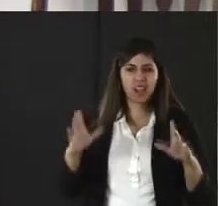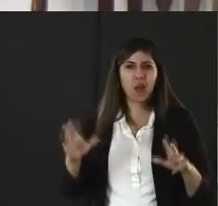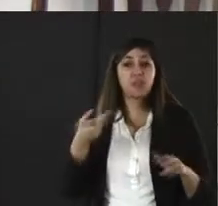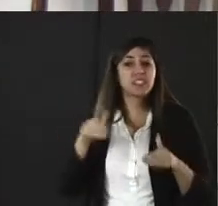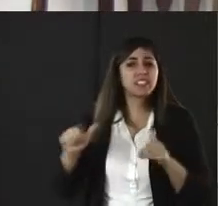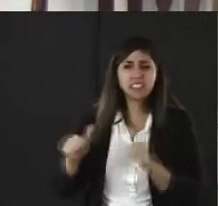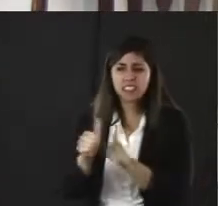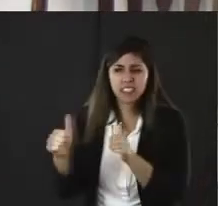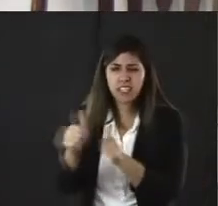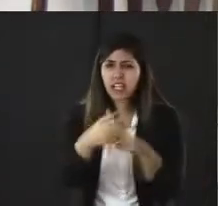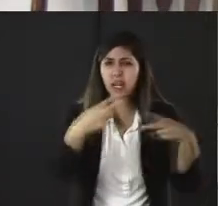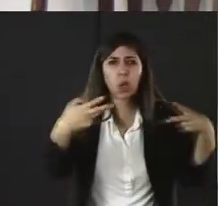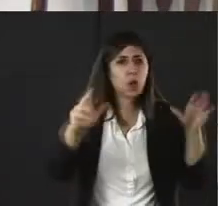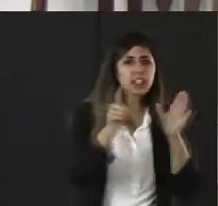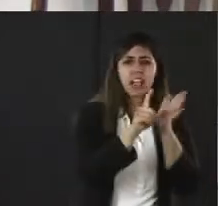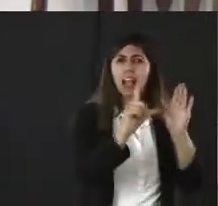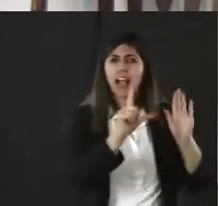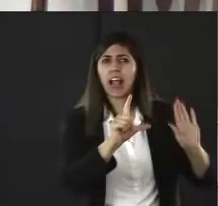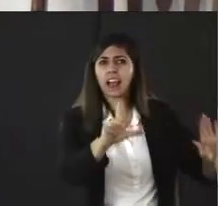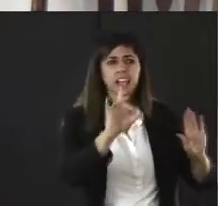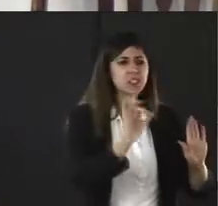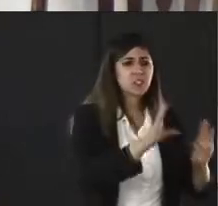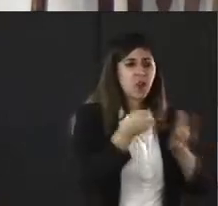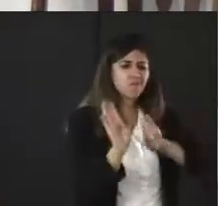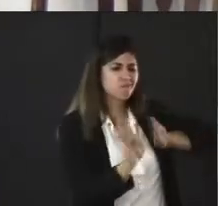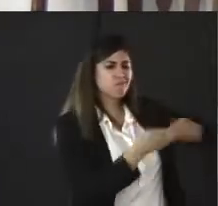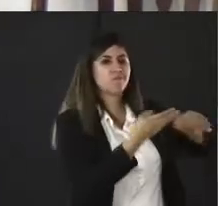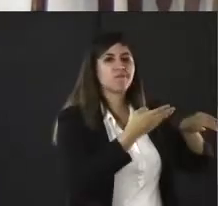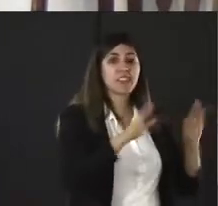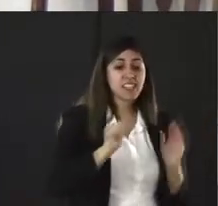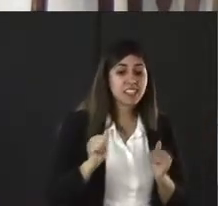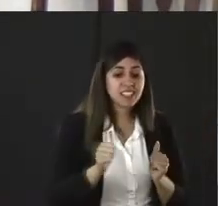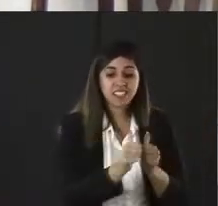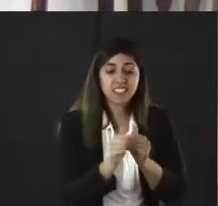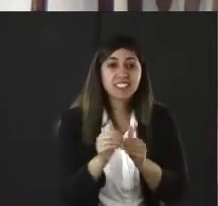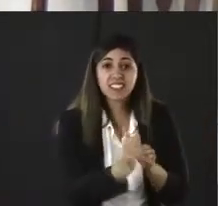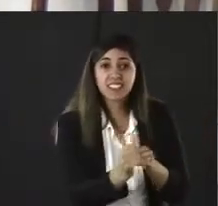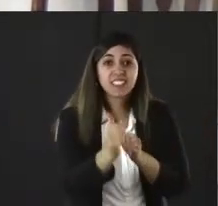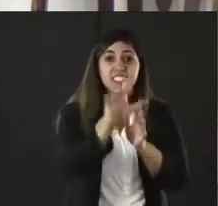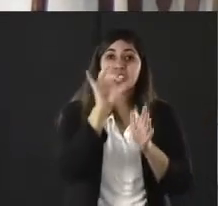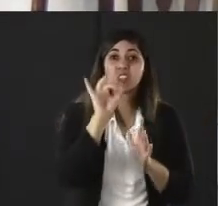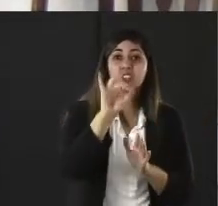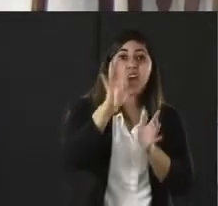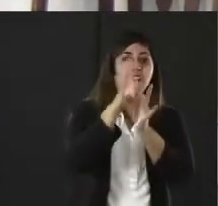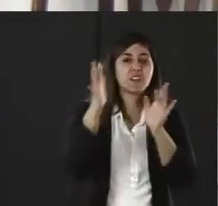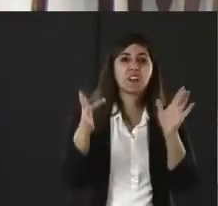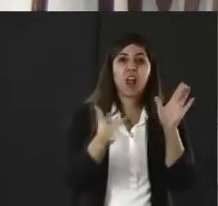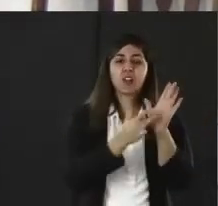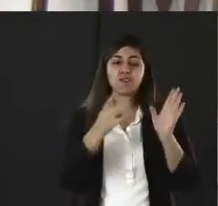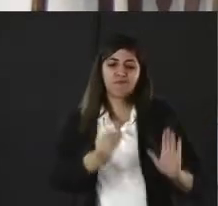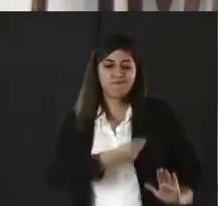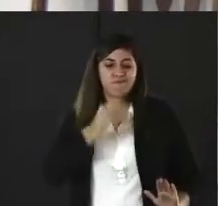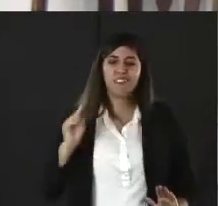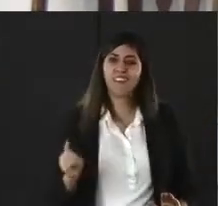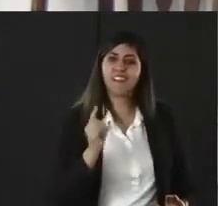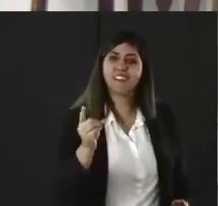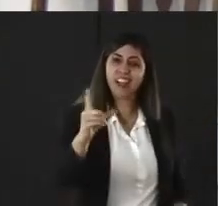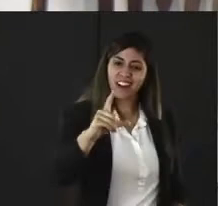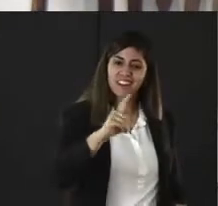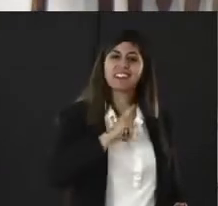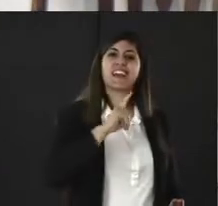por que a lei as suas práticas legalistas não levam vocês a vida eterna